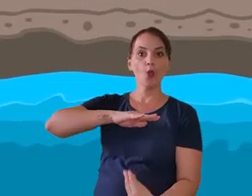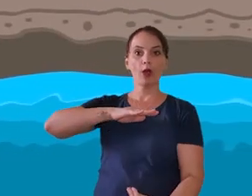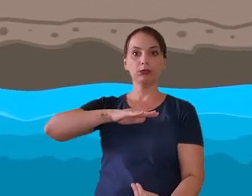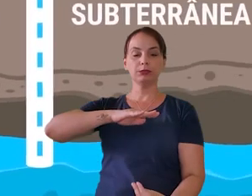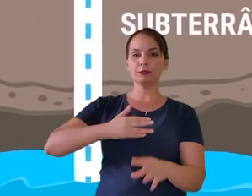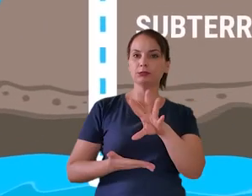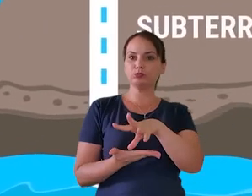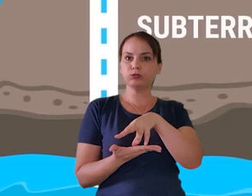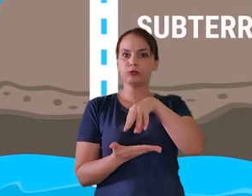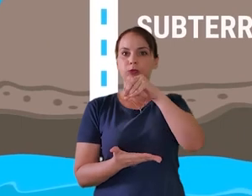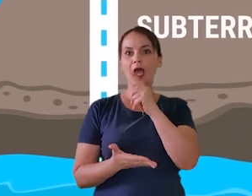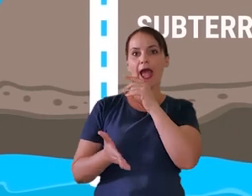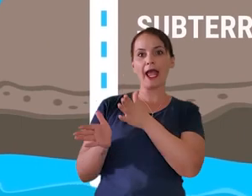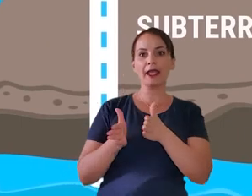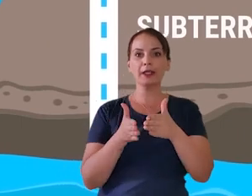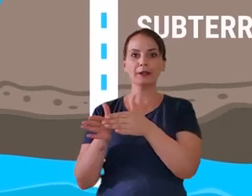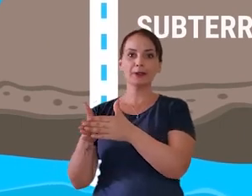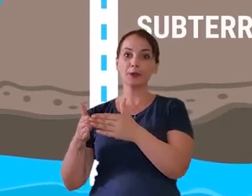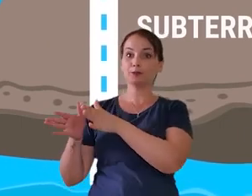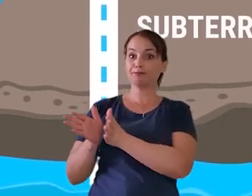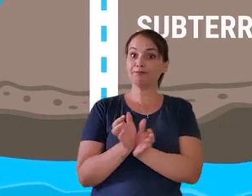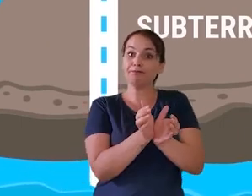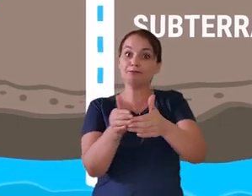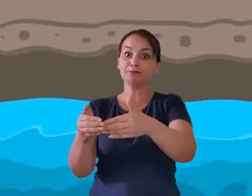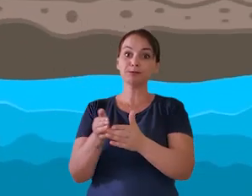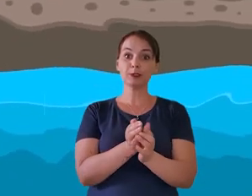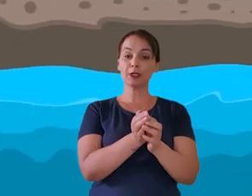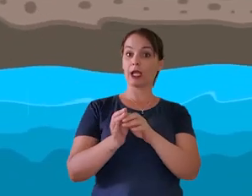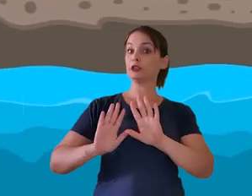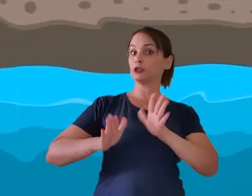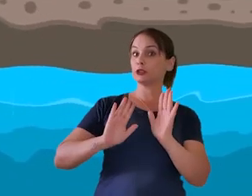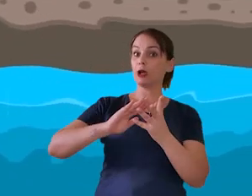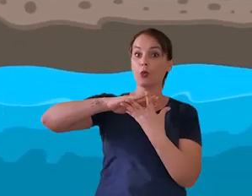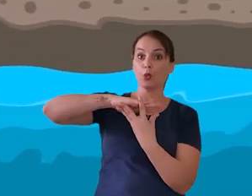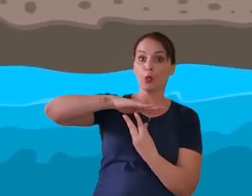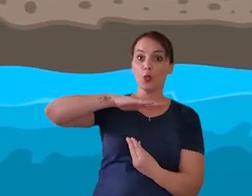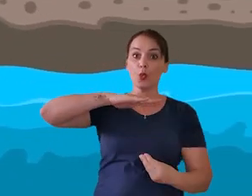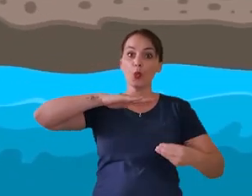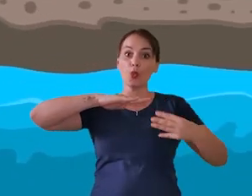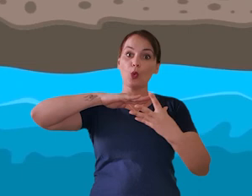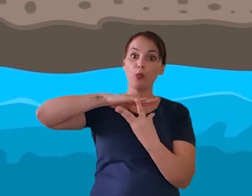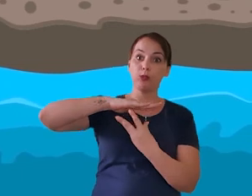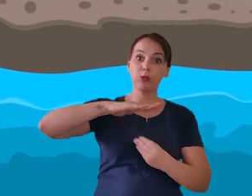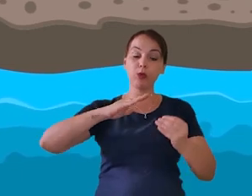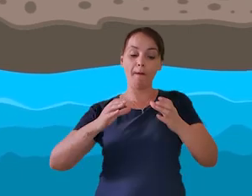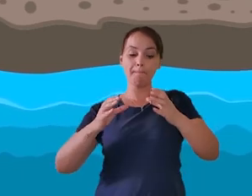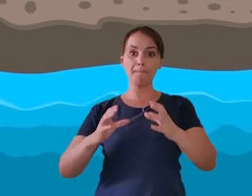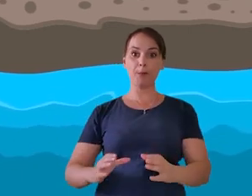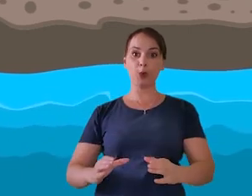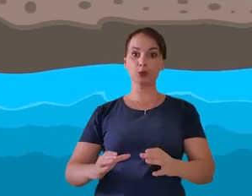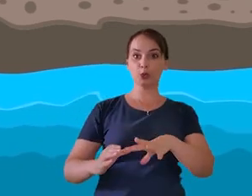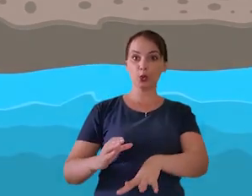subterrânea. A superficial é feita nos rios, lagos ou represas. Já a subterrânea é efetuada por meio de